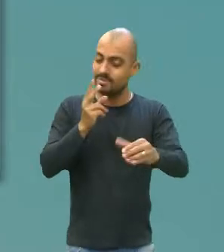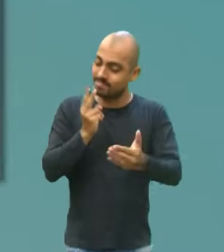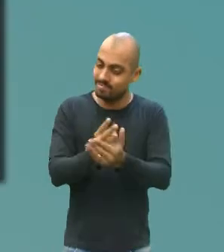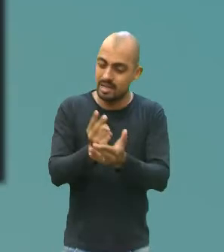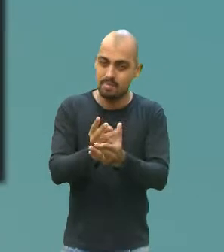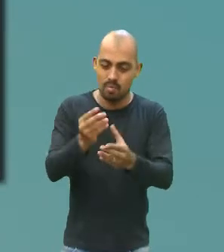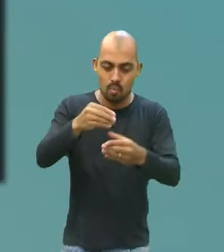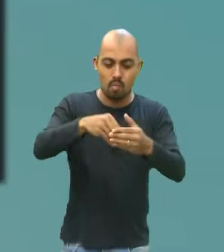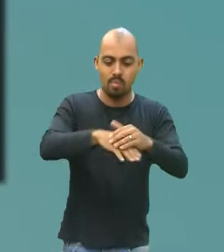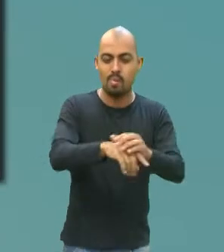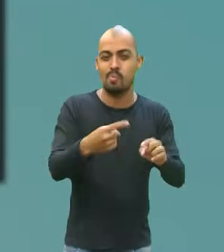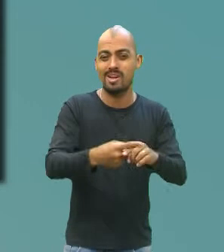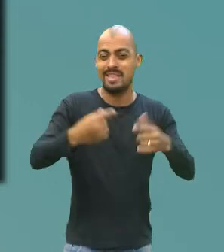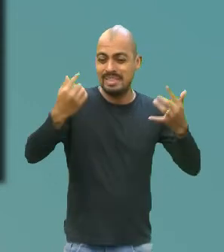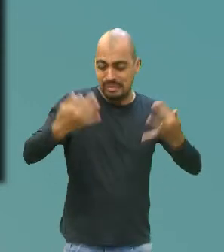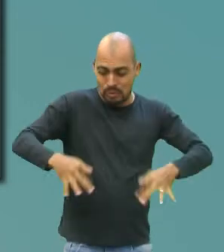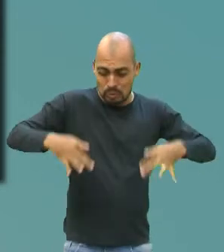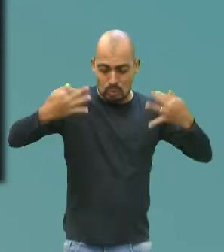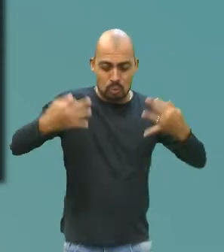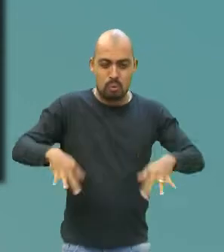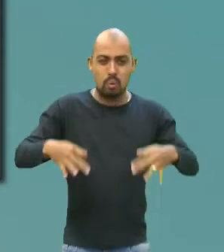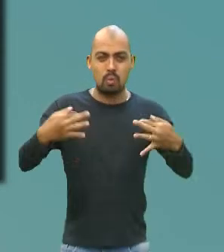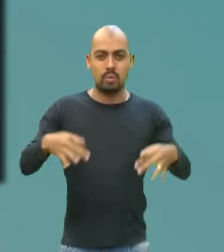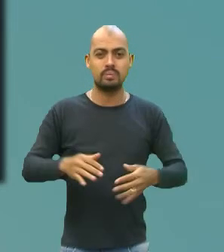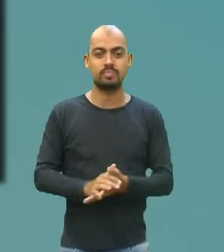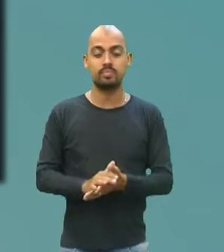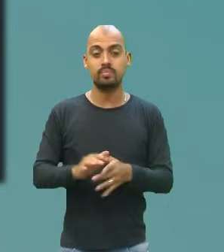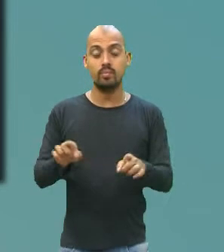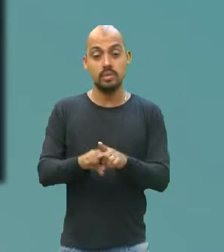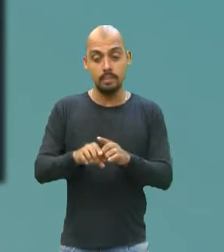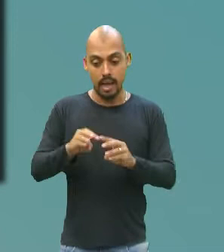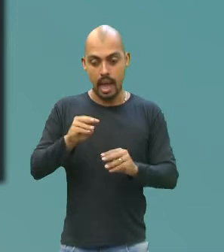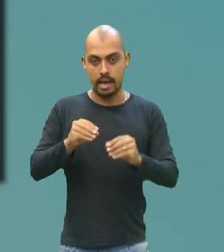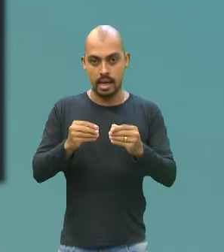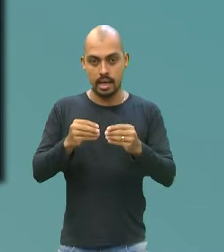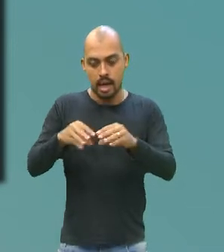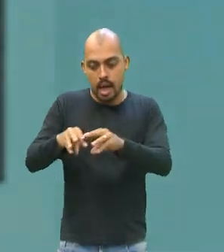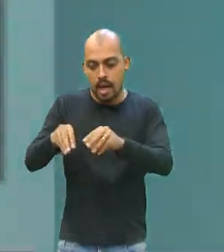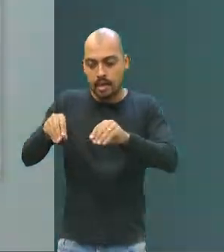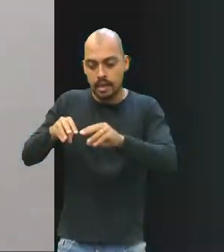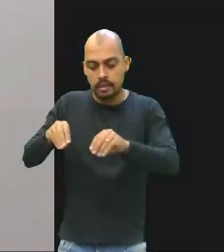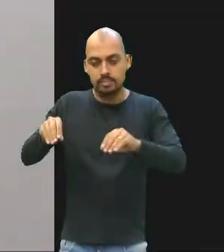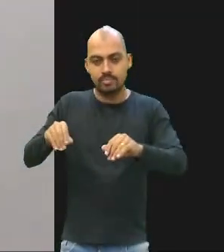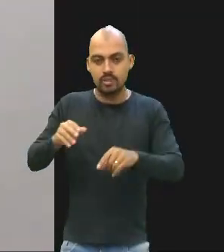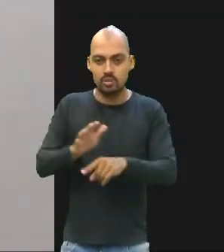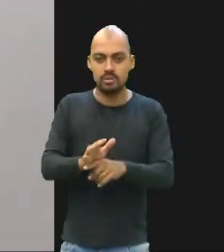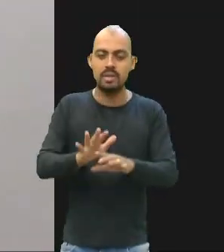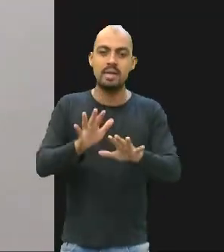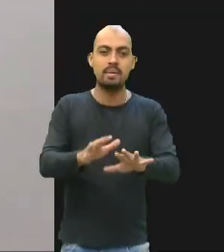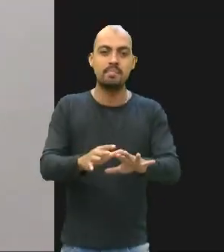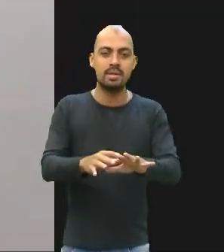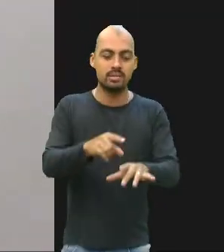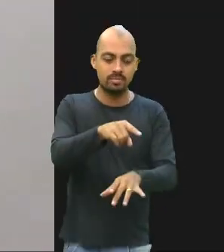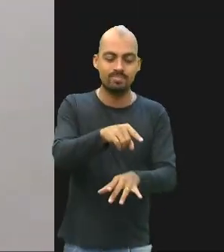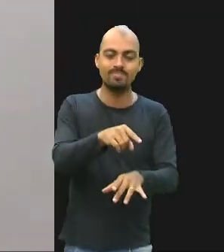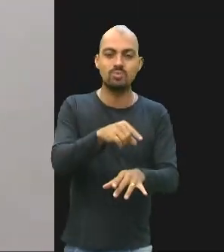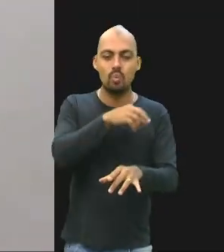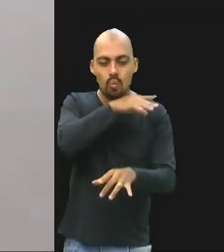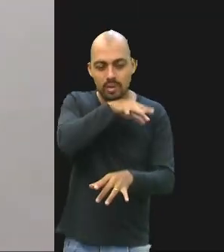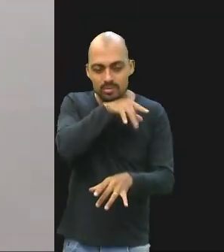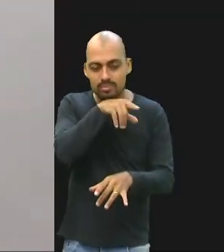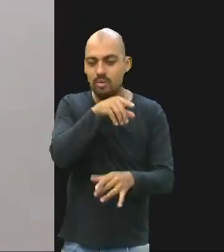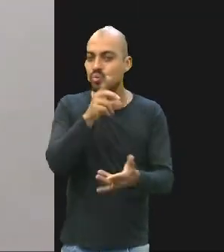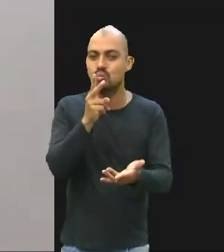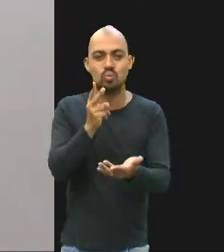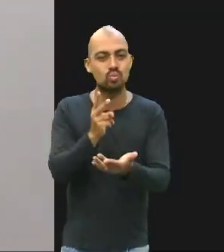dor. Tem a areia, né, que acaba ajudando a locomoção, mas ela não saía da água. Esse foi um dos